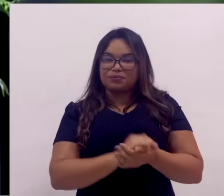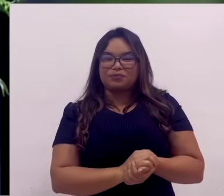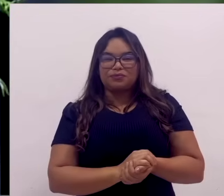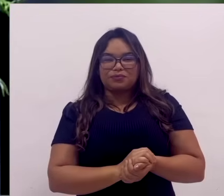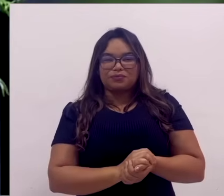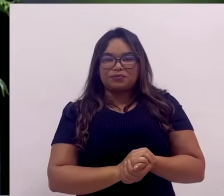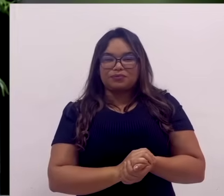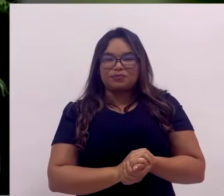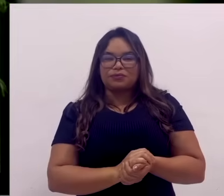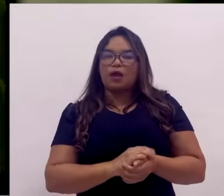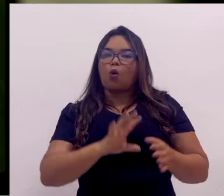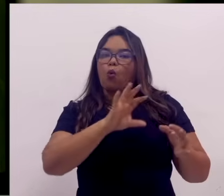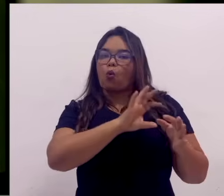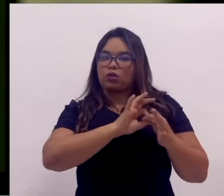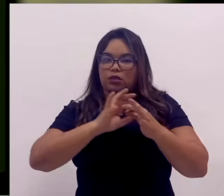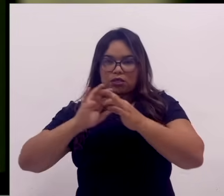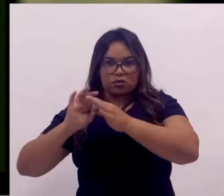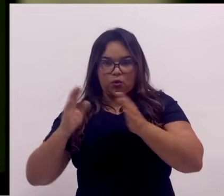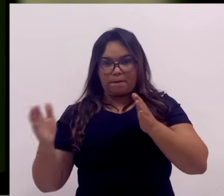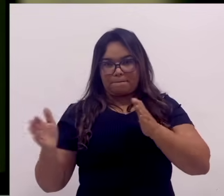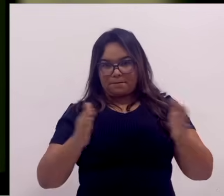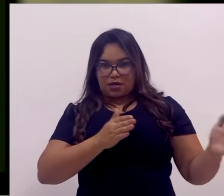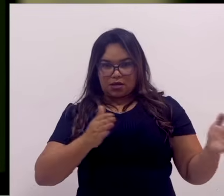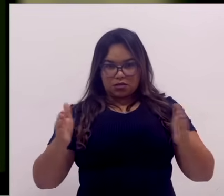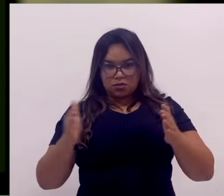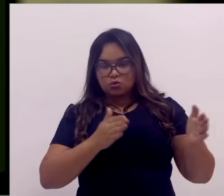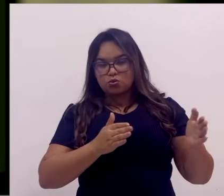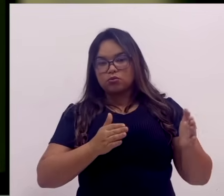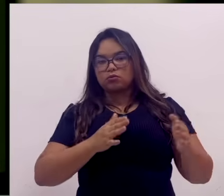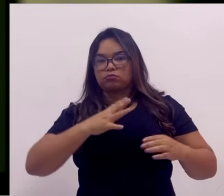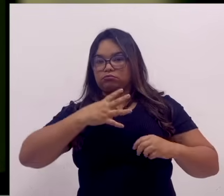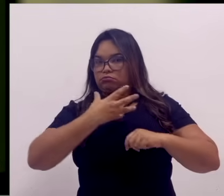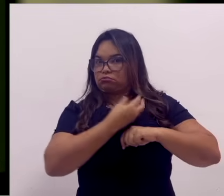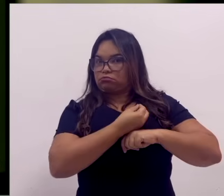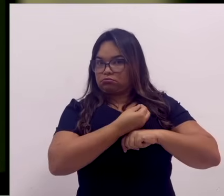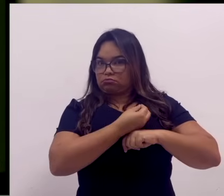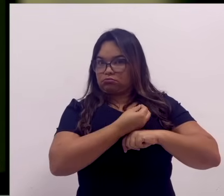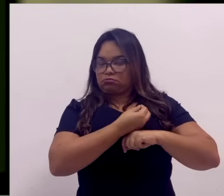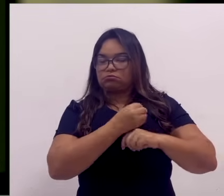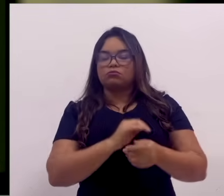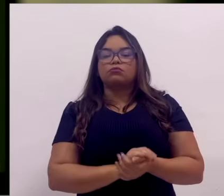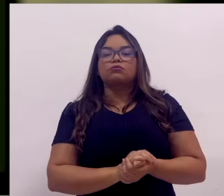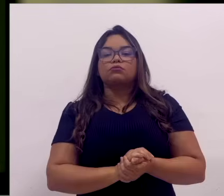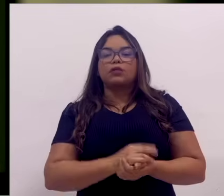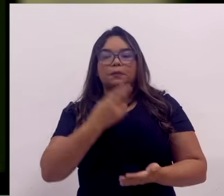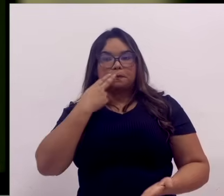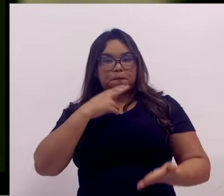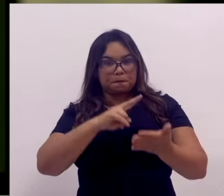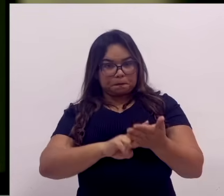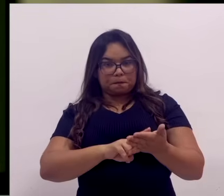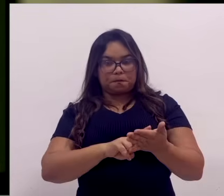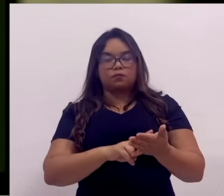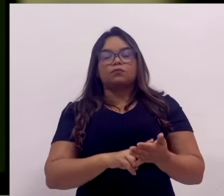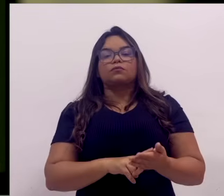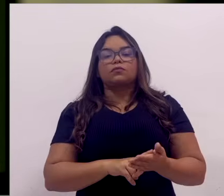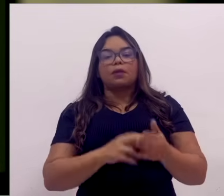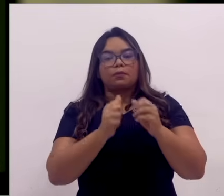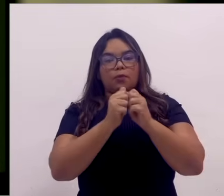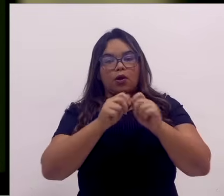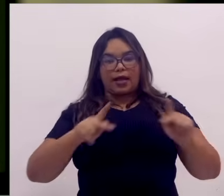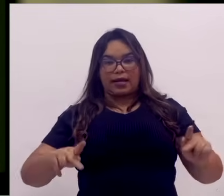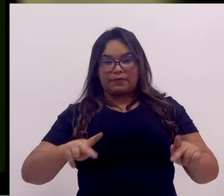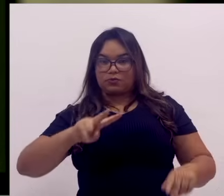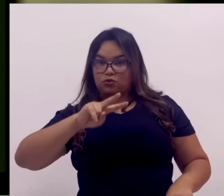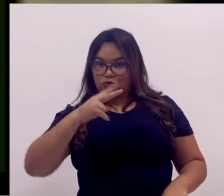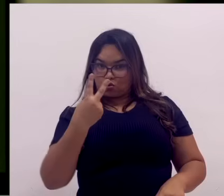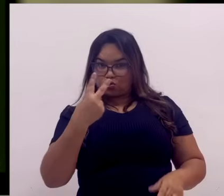Assim que este é um contexto para essa igreja. Vamos ler a carta à igreja, Apocalipse 2, verso